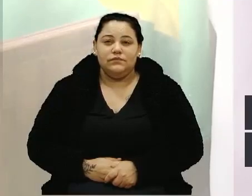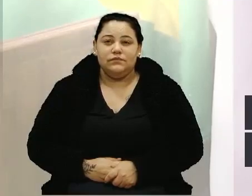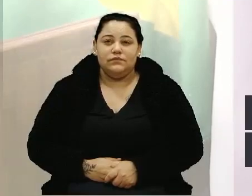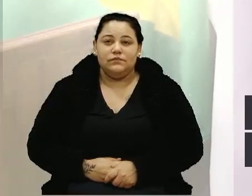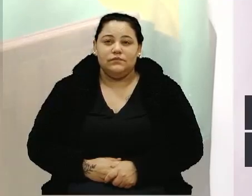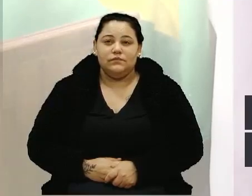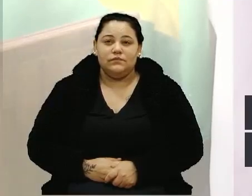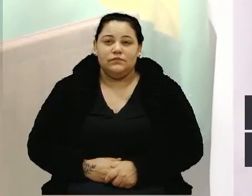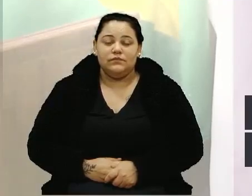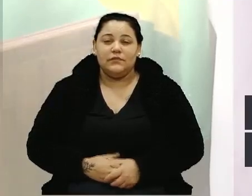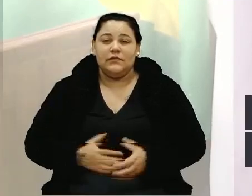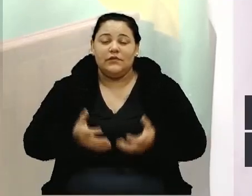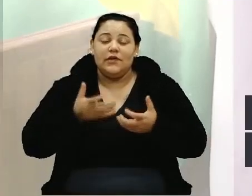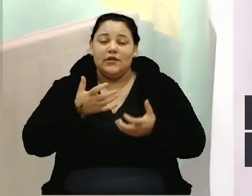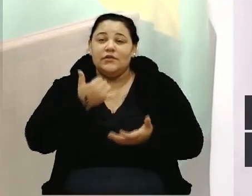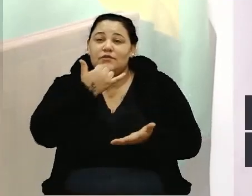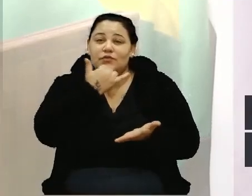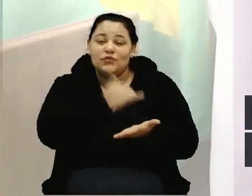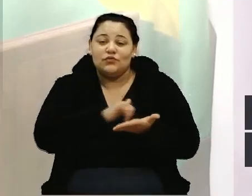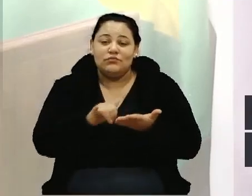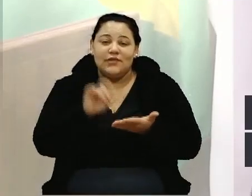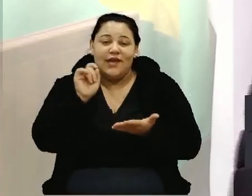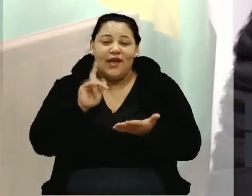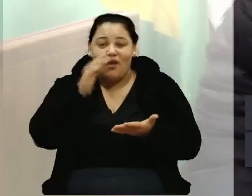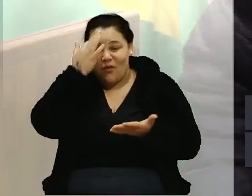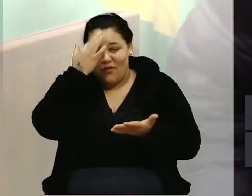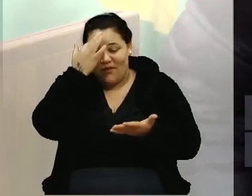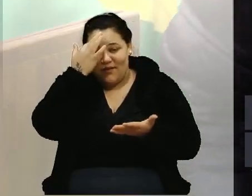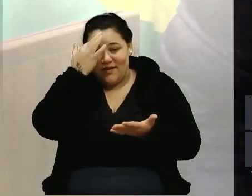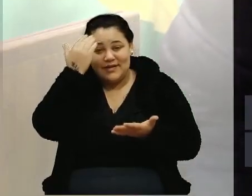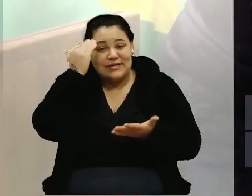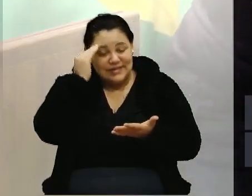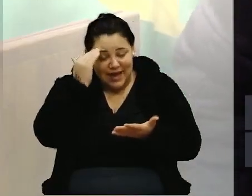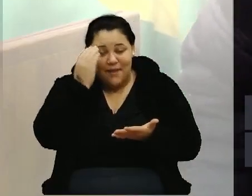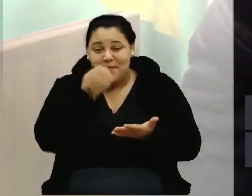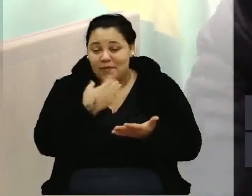me perdoem os que entendem de números,